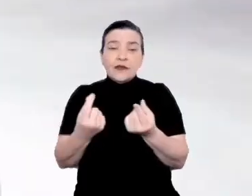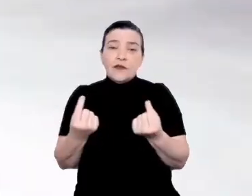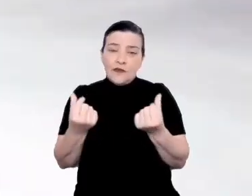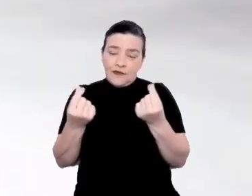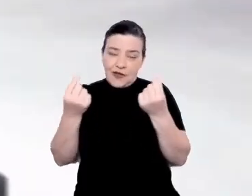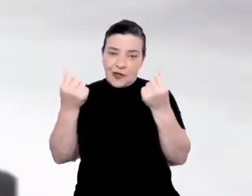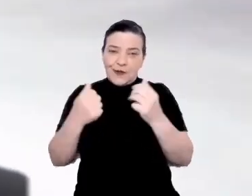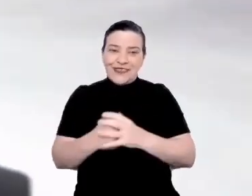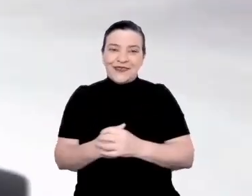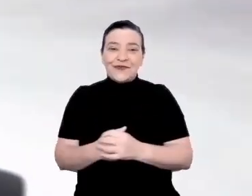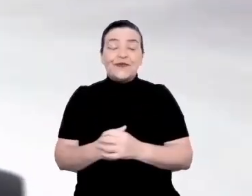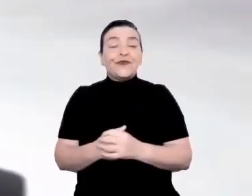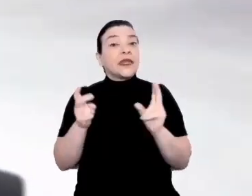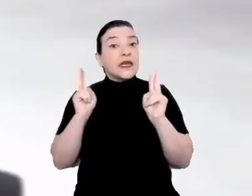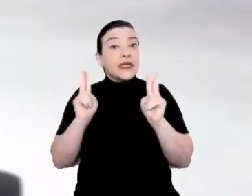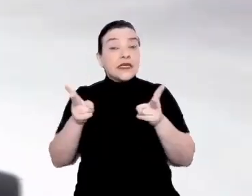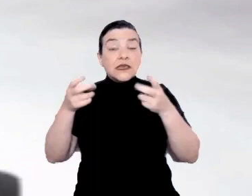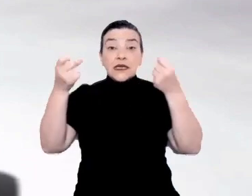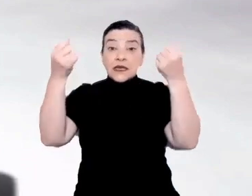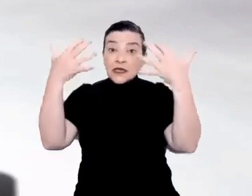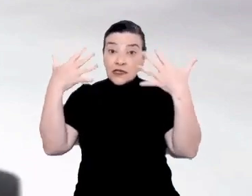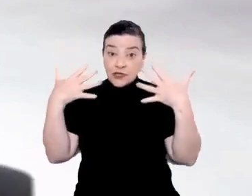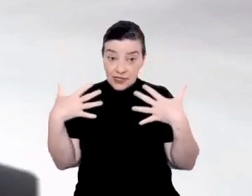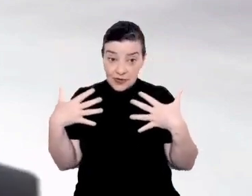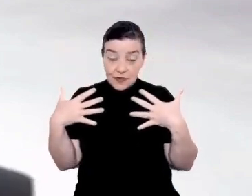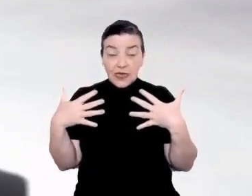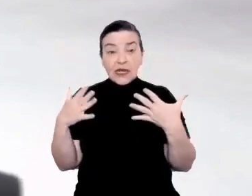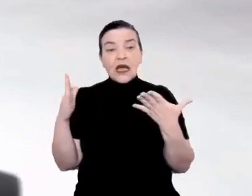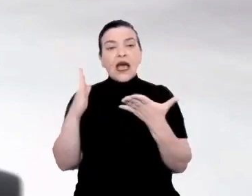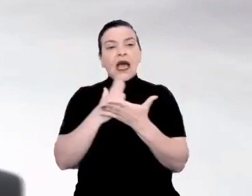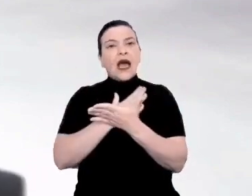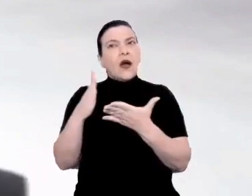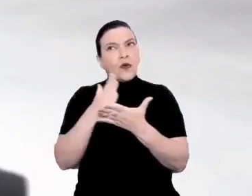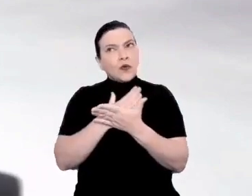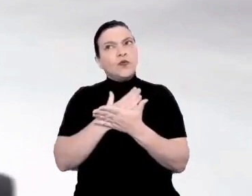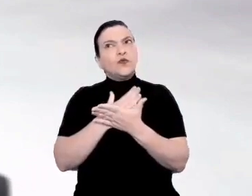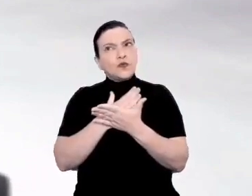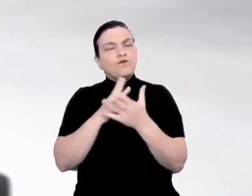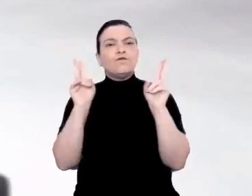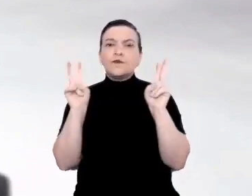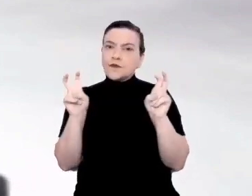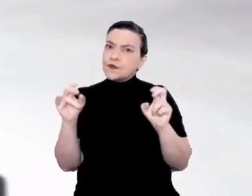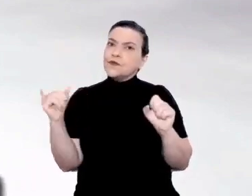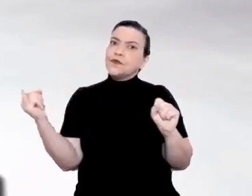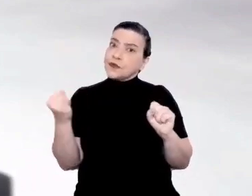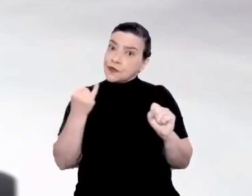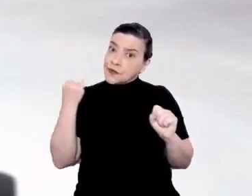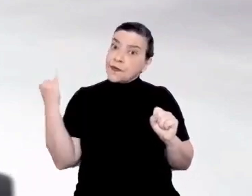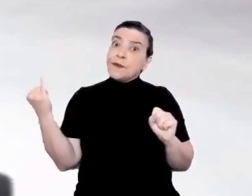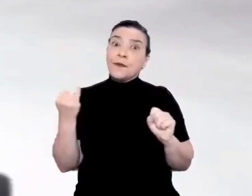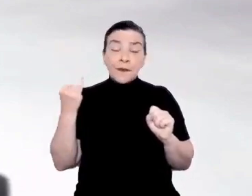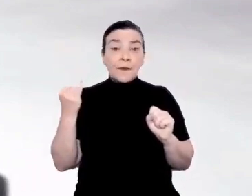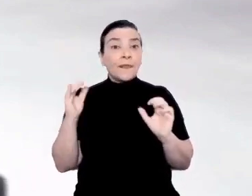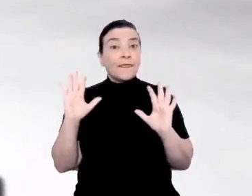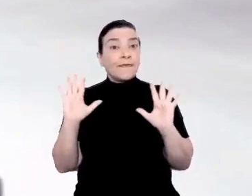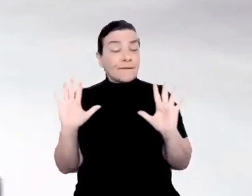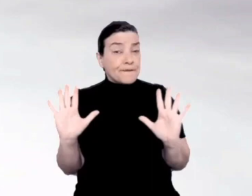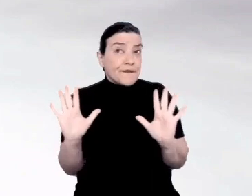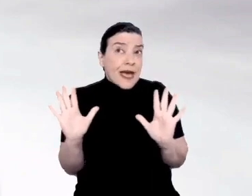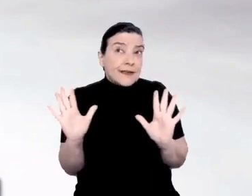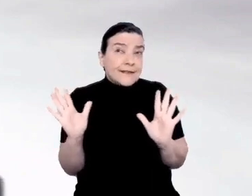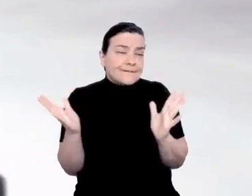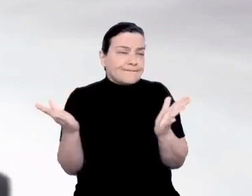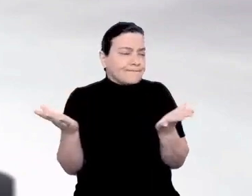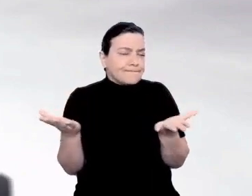possíveis. E sempre que a gente fala disso, algumas questões são bastante importantes, mas, de toda forma,